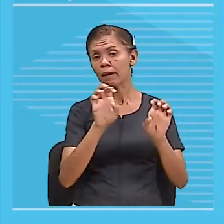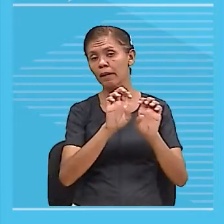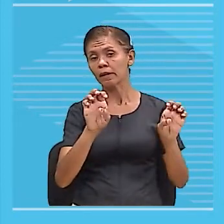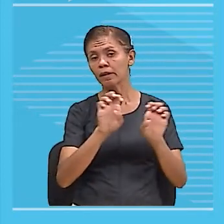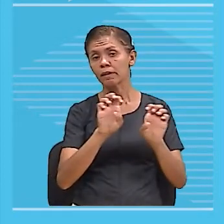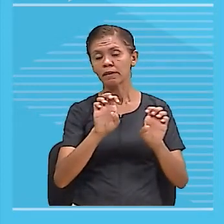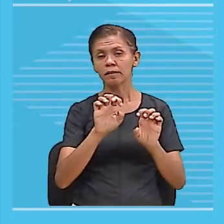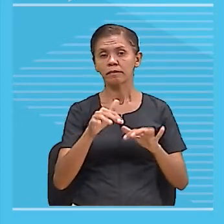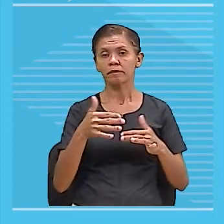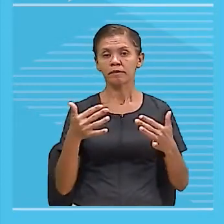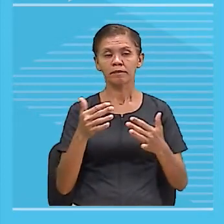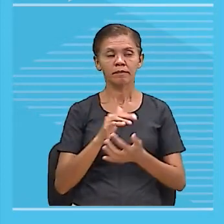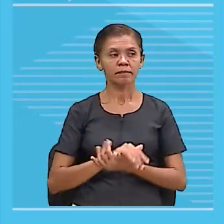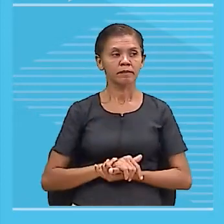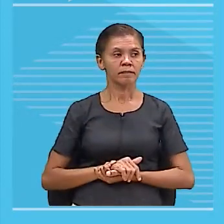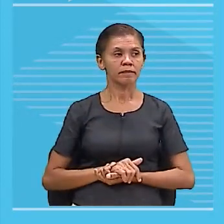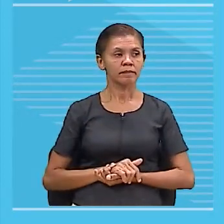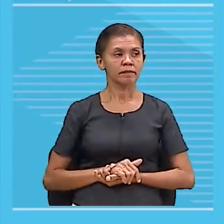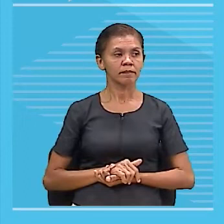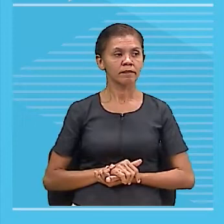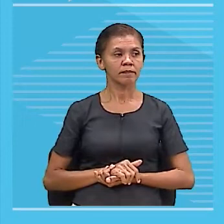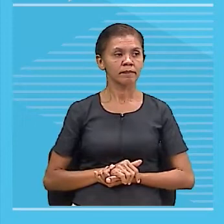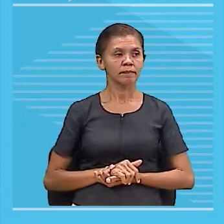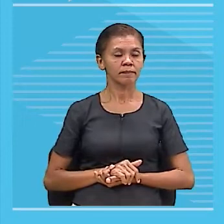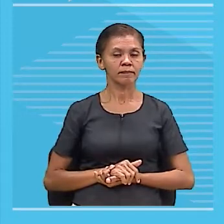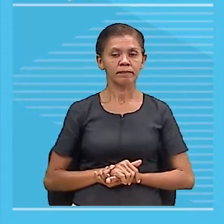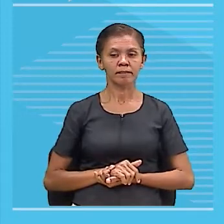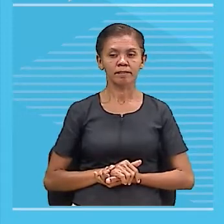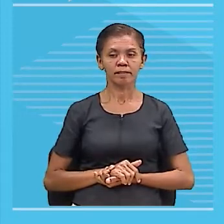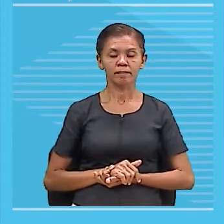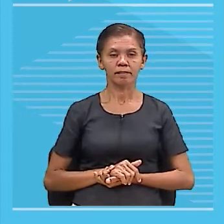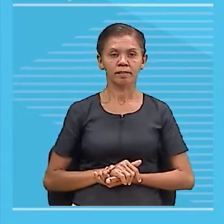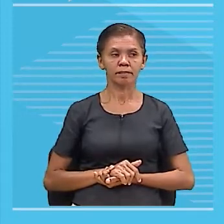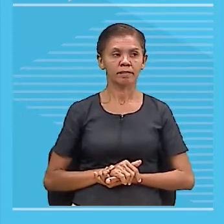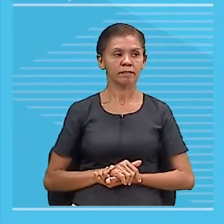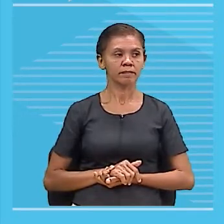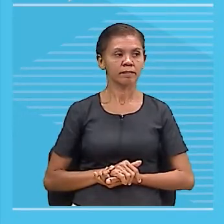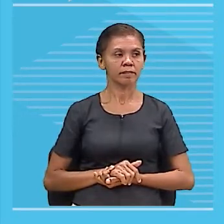geral. Ela é a capacitância